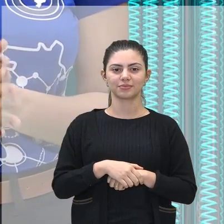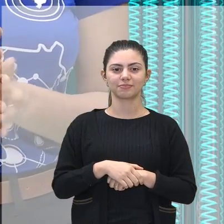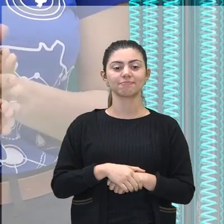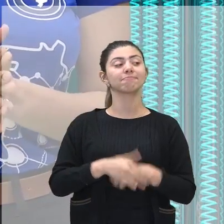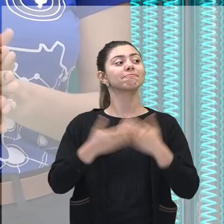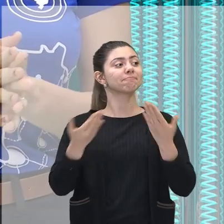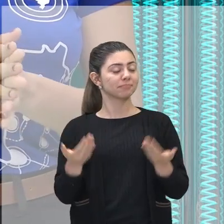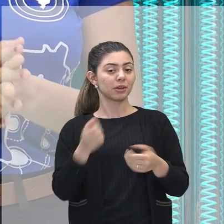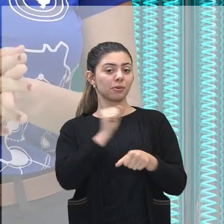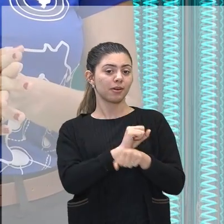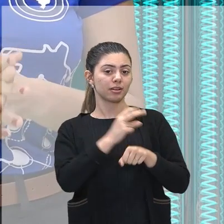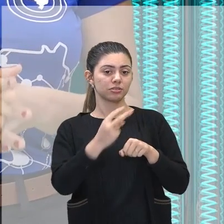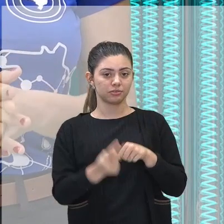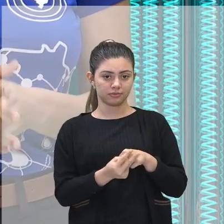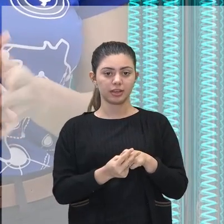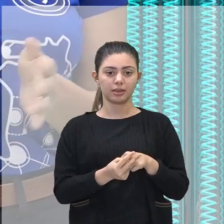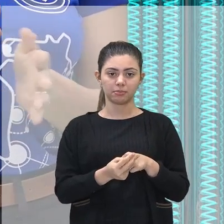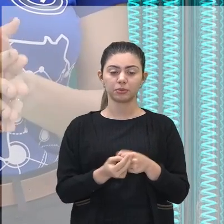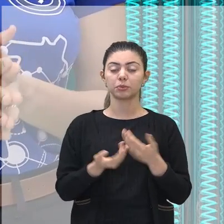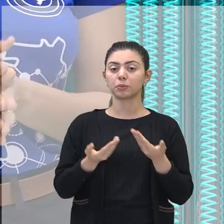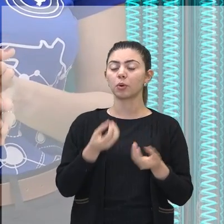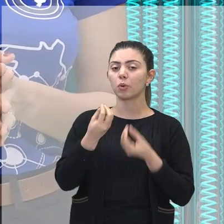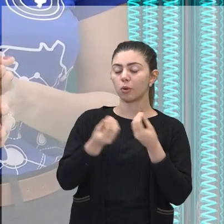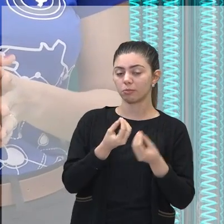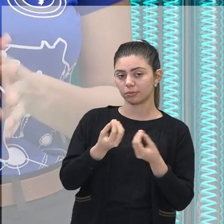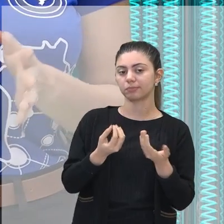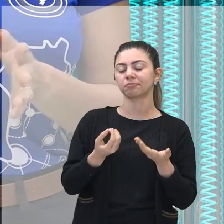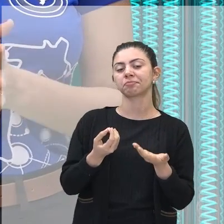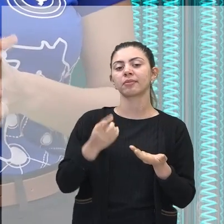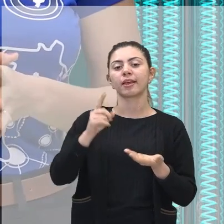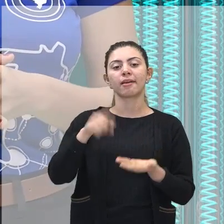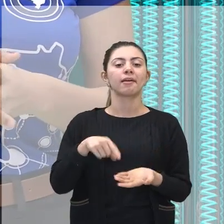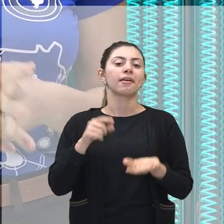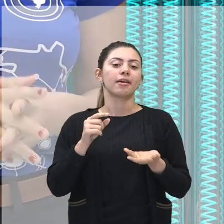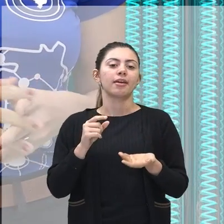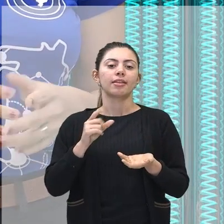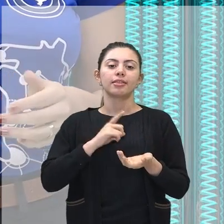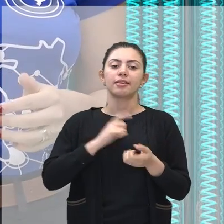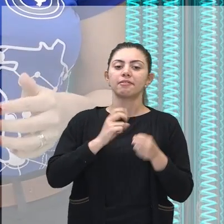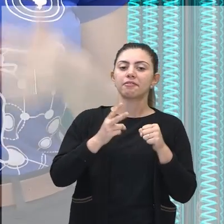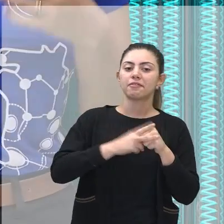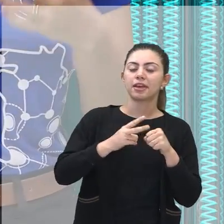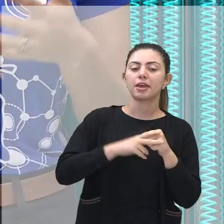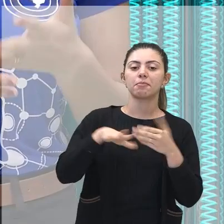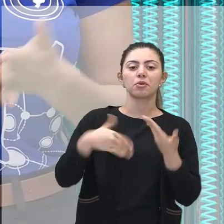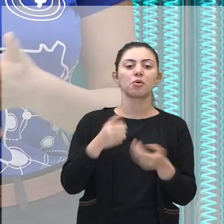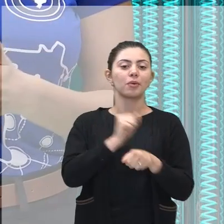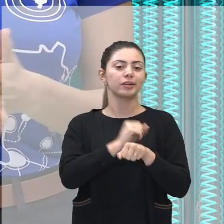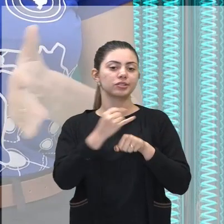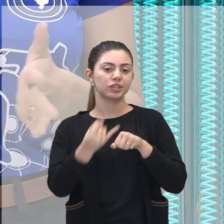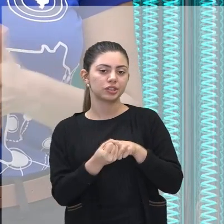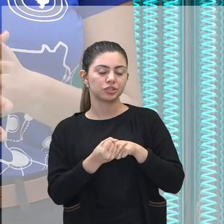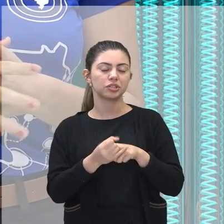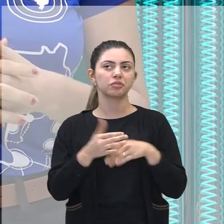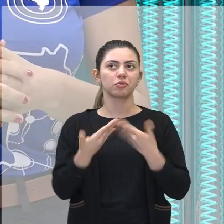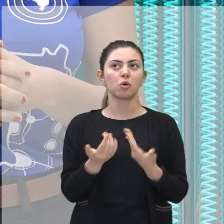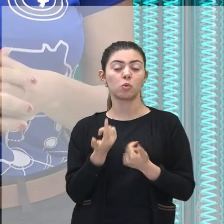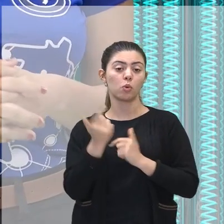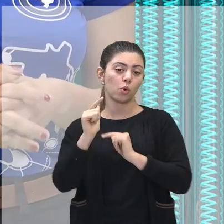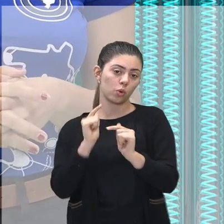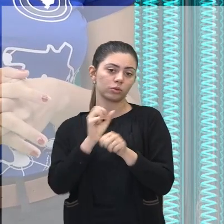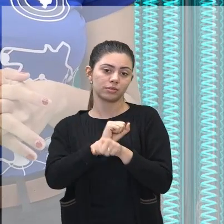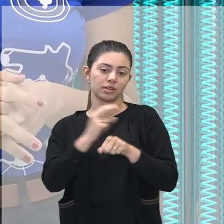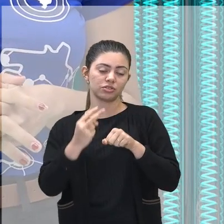Então, os advérbios, eles modificam verbos, adjetivos ou até outros